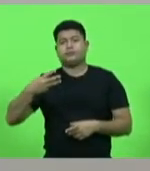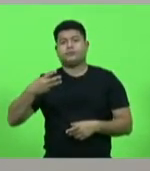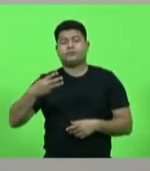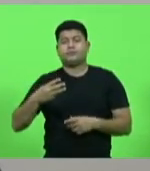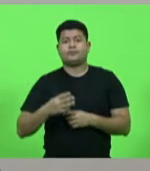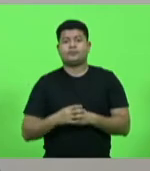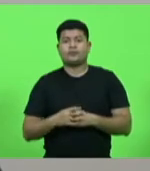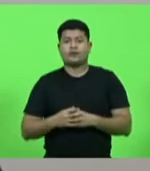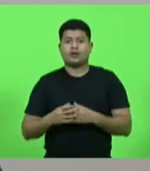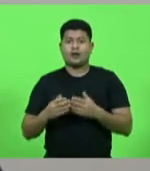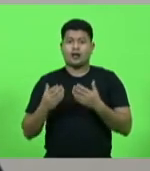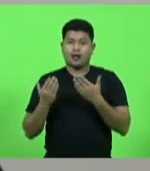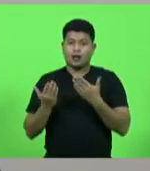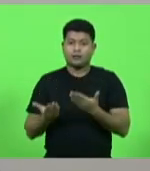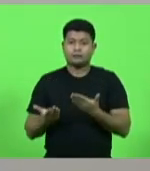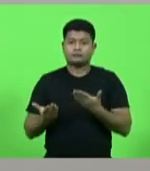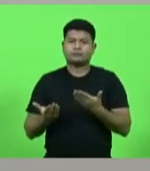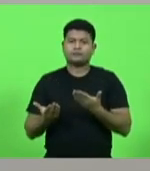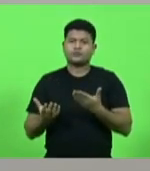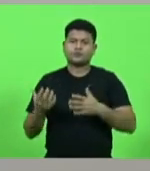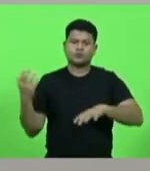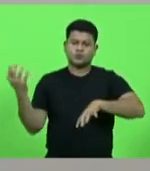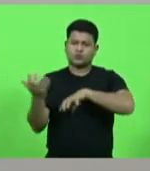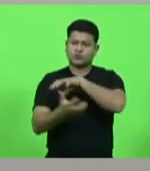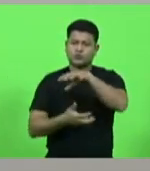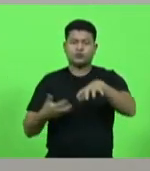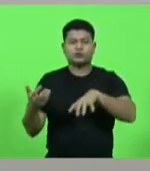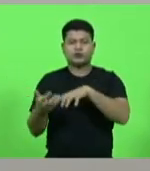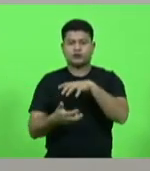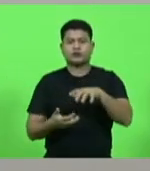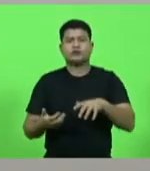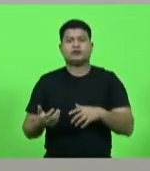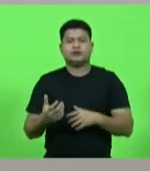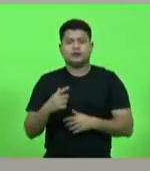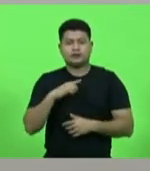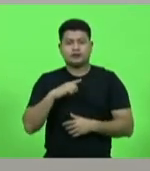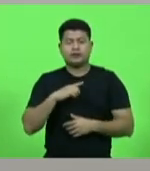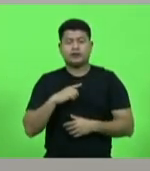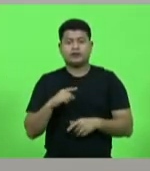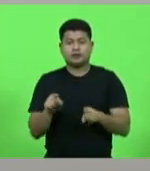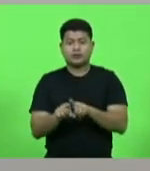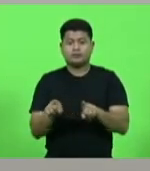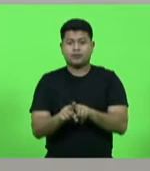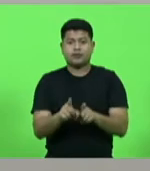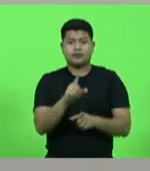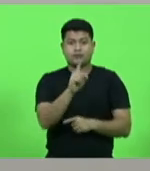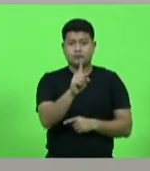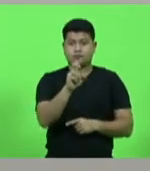que é histórico o caos que ela se encontra, a 158,